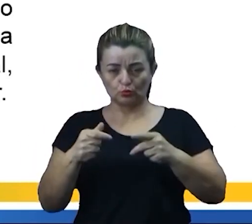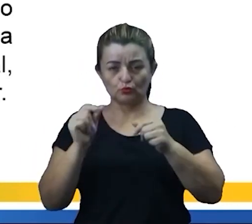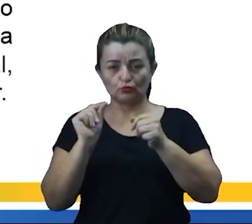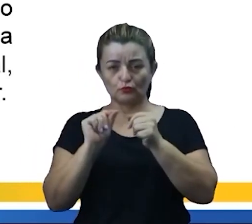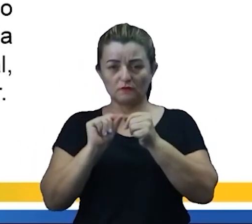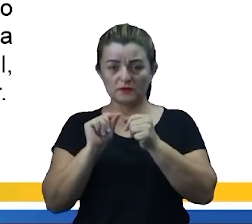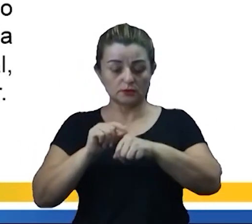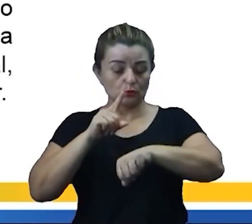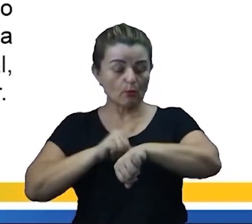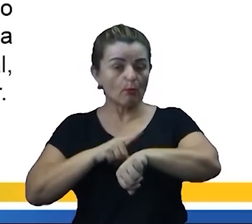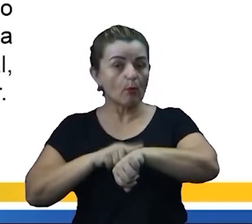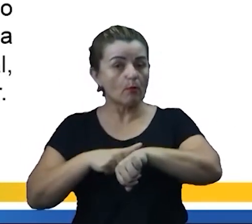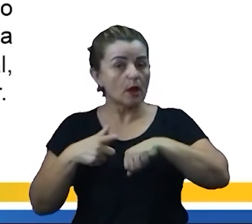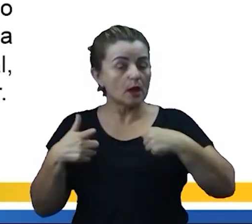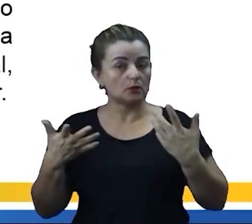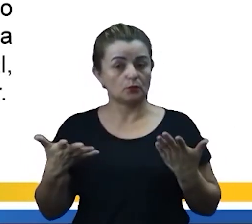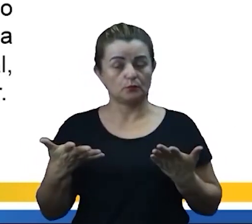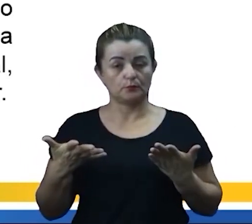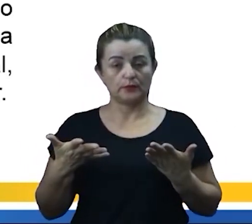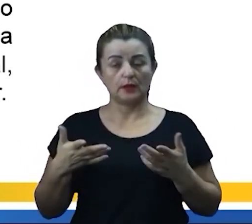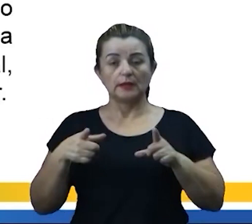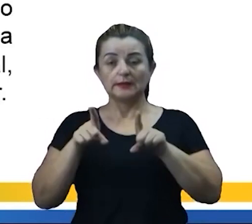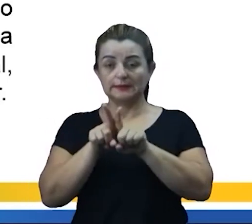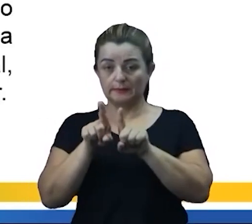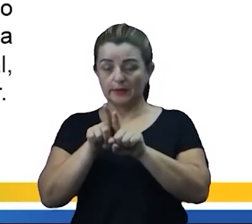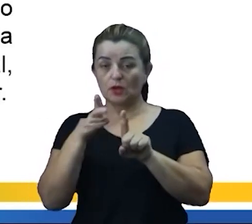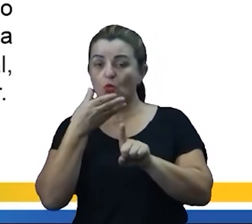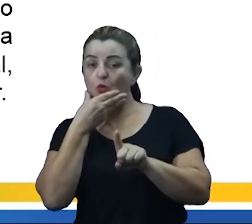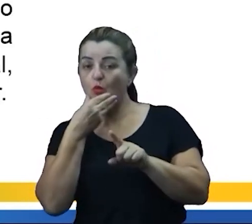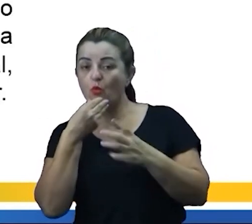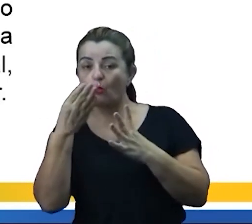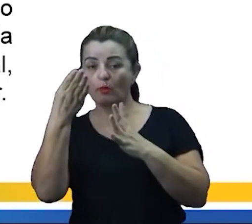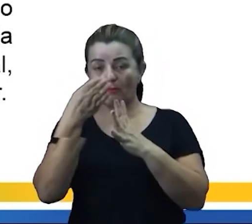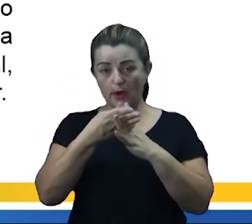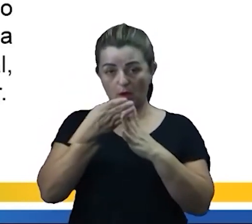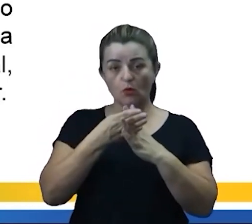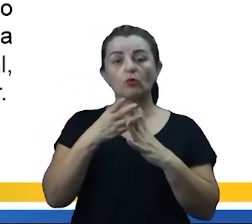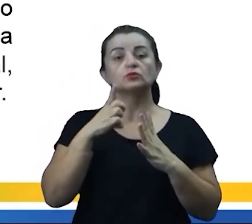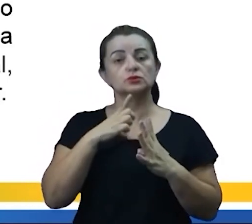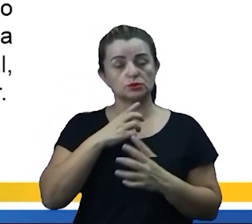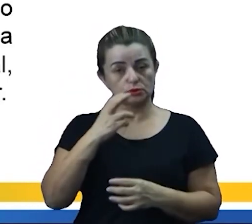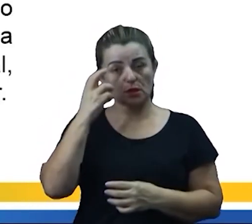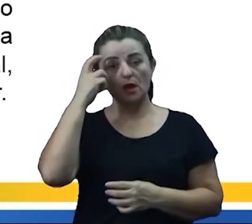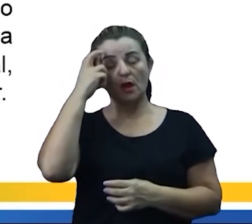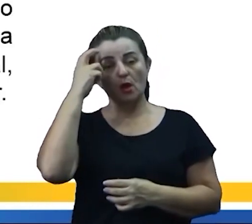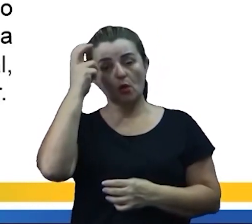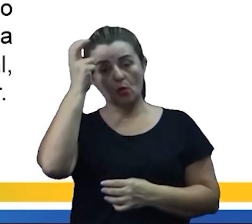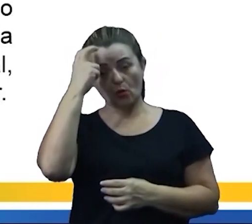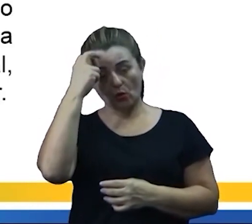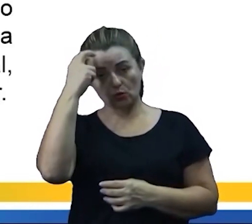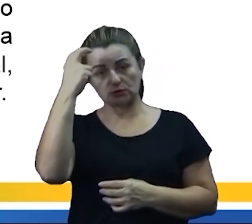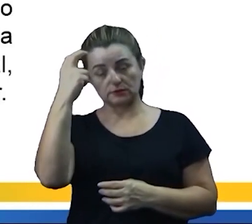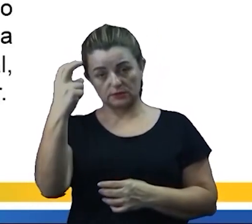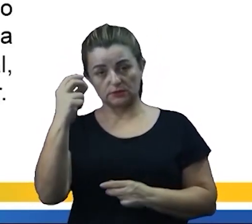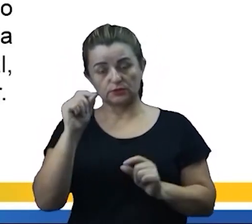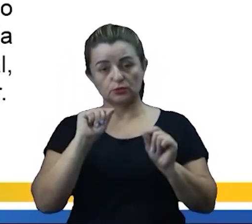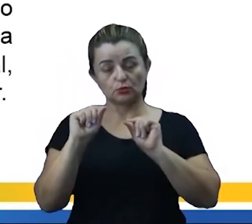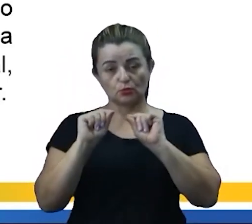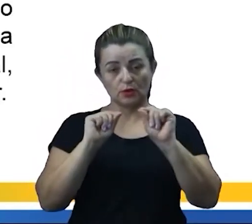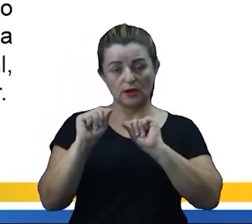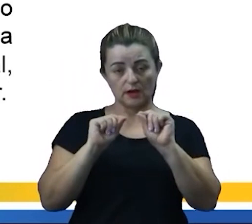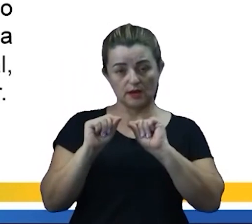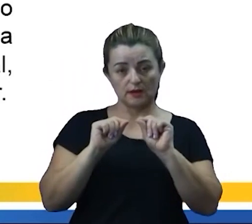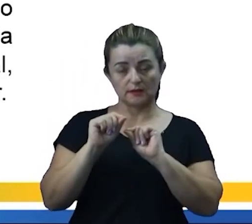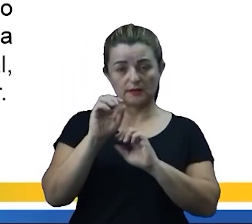do momento presente. No entanto, o homem barroco estava consciente do caráter efêmero, passageiro